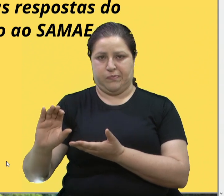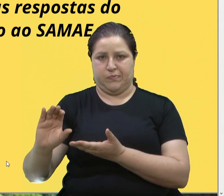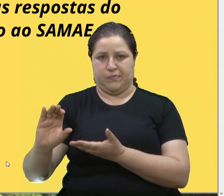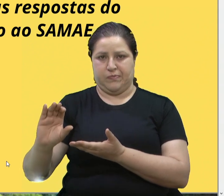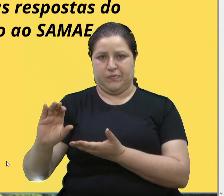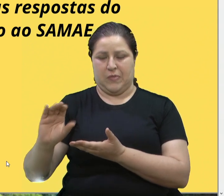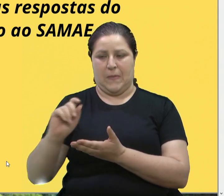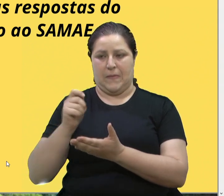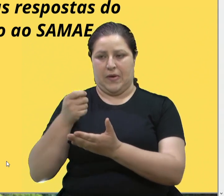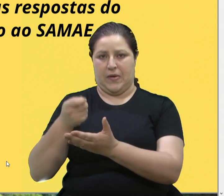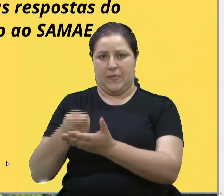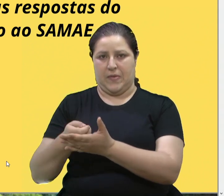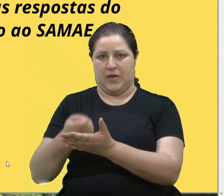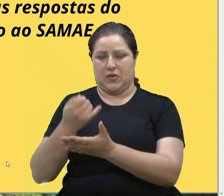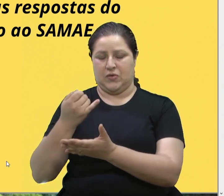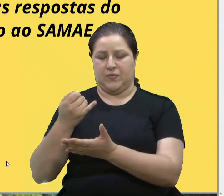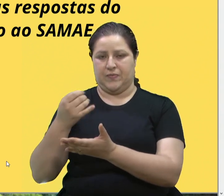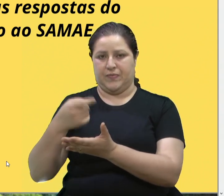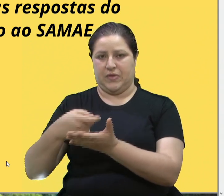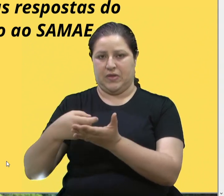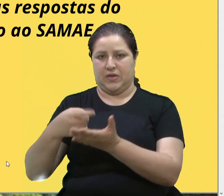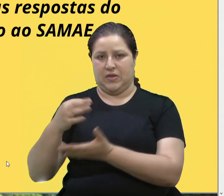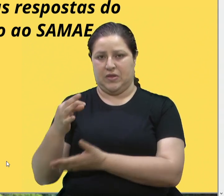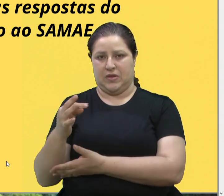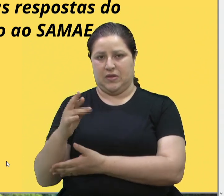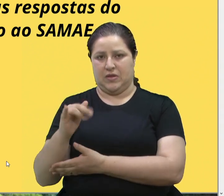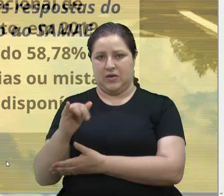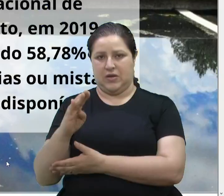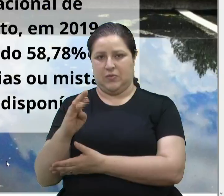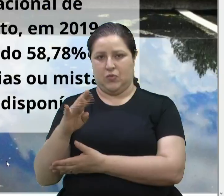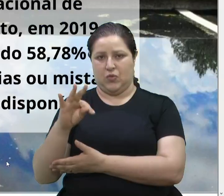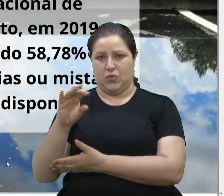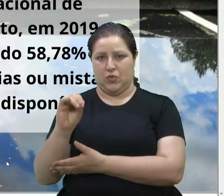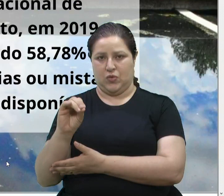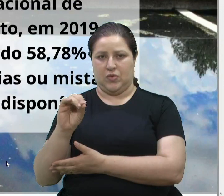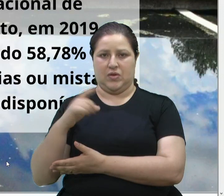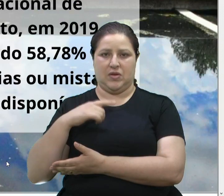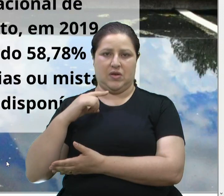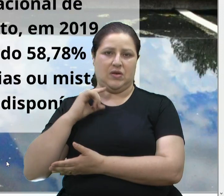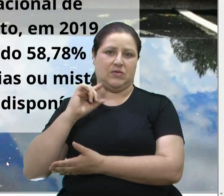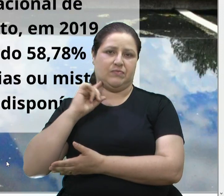do pagamento de tributos por parte do esgoto.